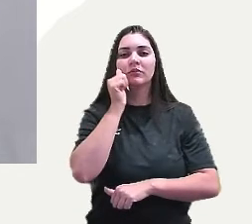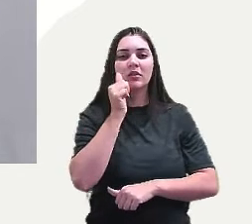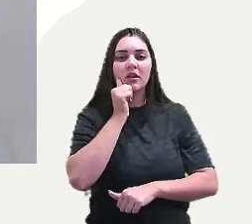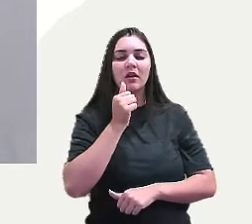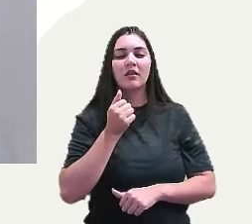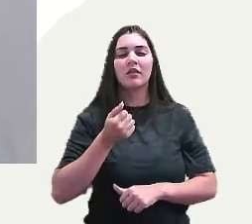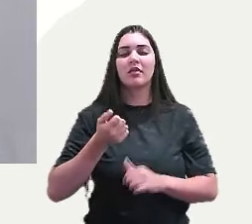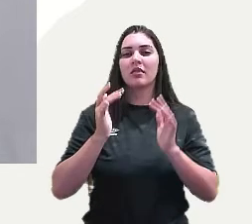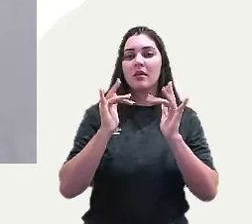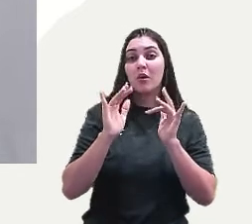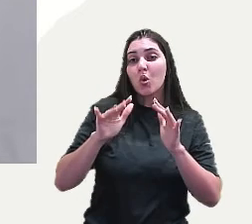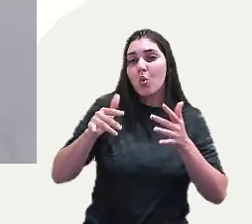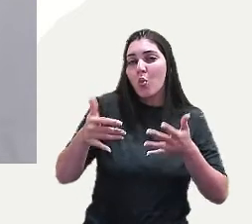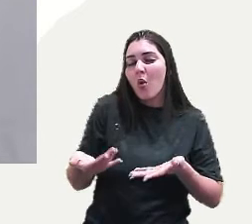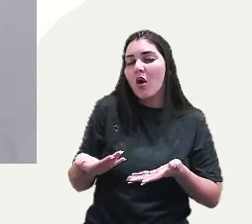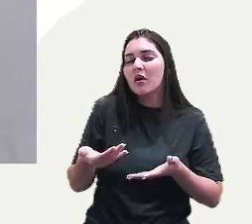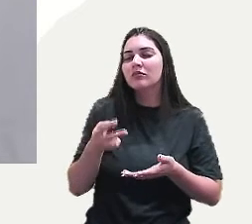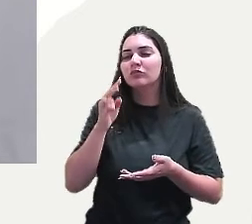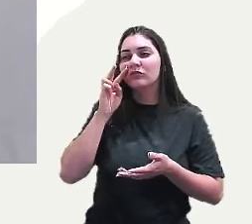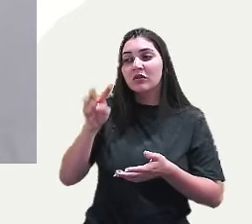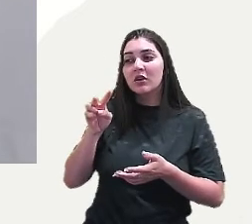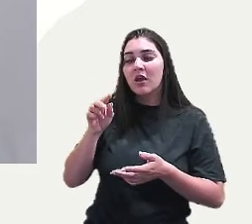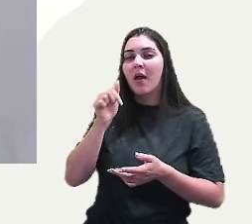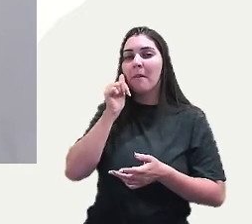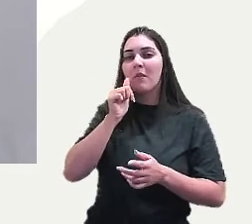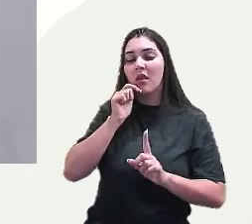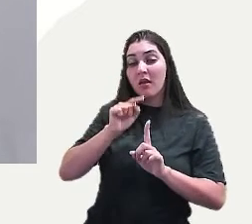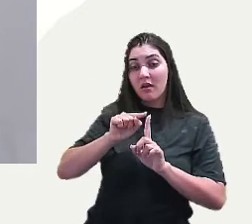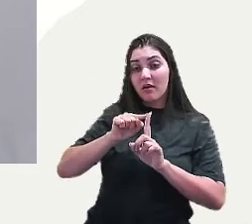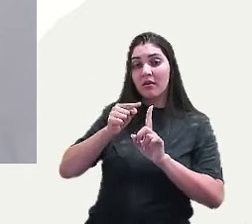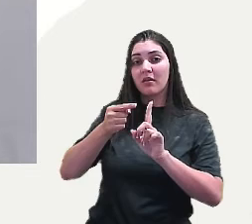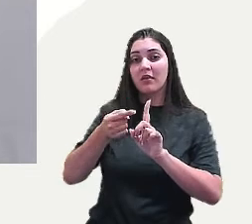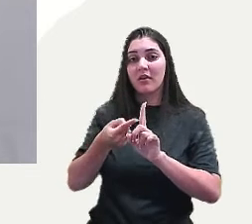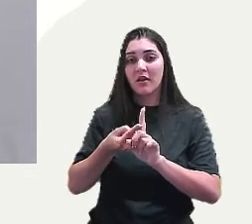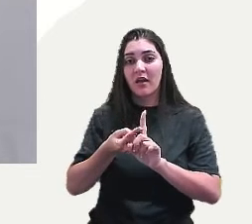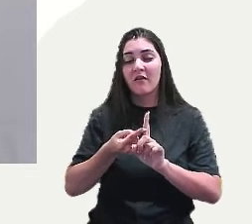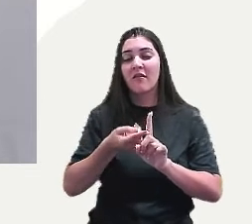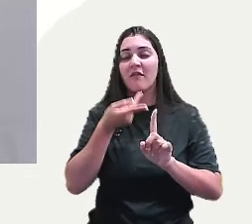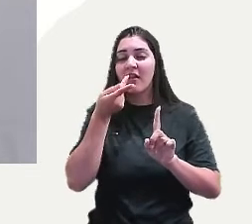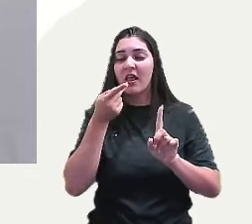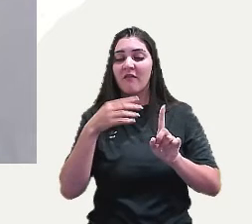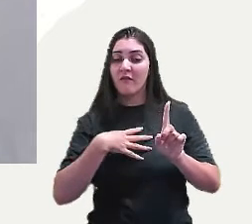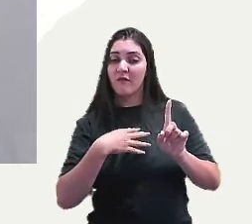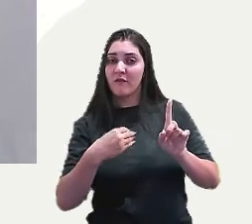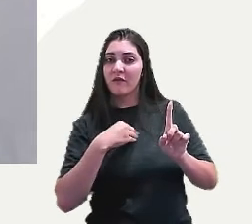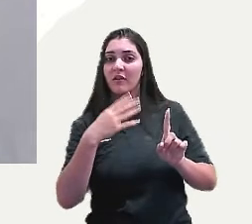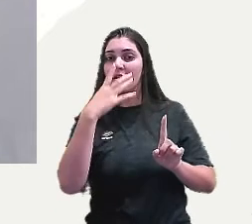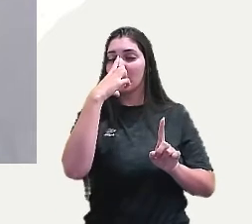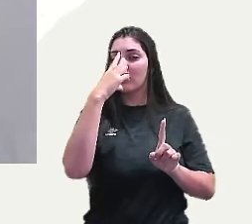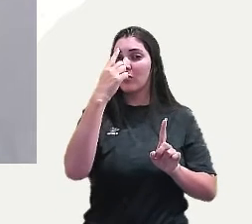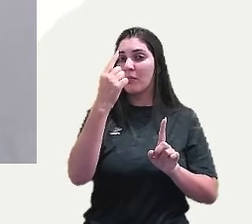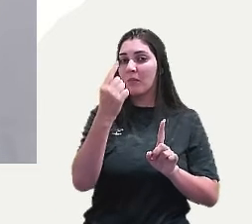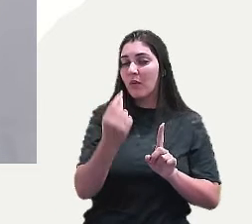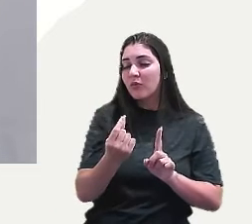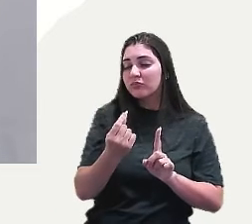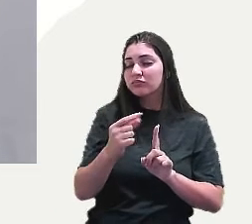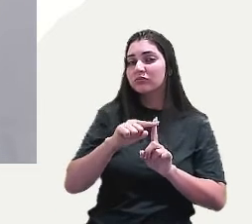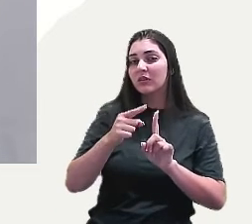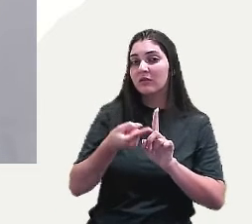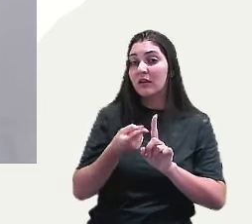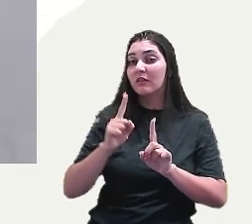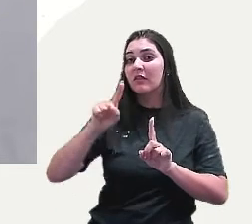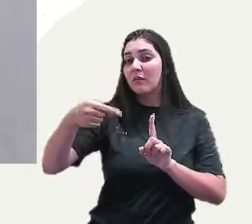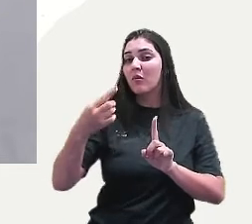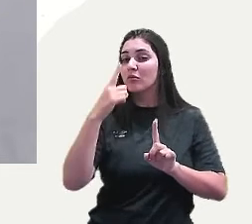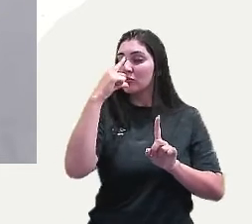mulher grávida naquele tempo, dizia, é o filho do boto, que ele ia seduzir a mulher, engravidava e voltava para o